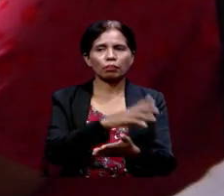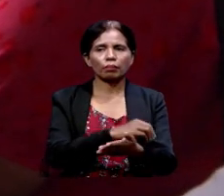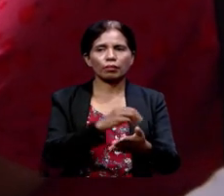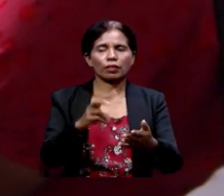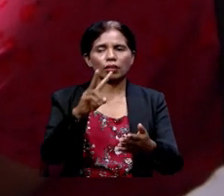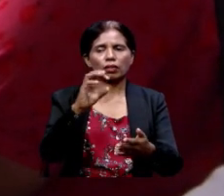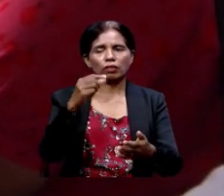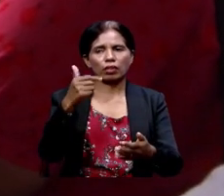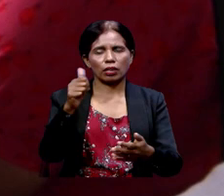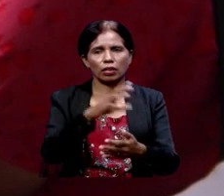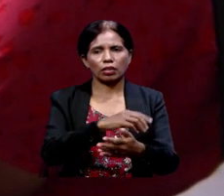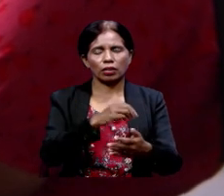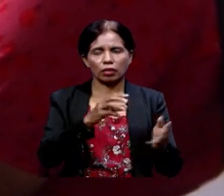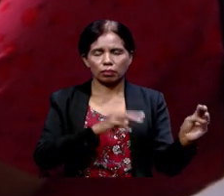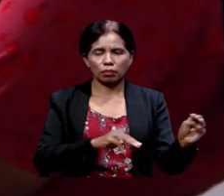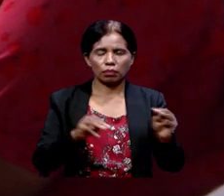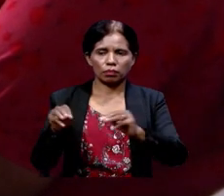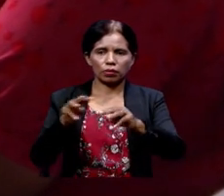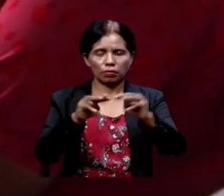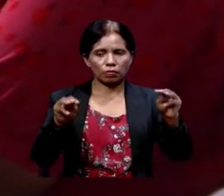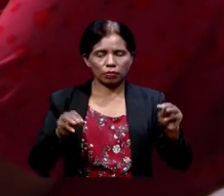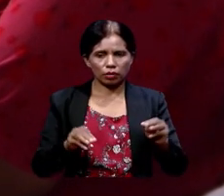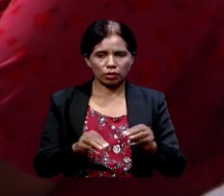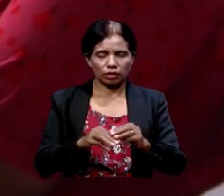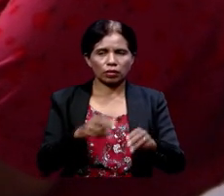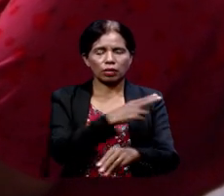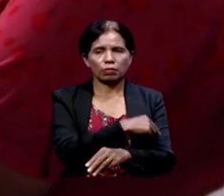vaga refere, se desloca ba município cada centro